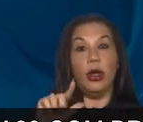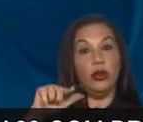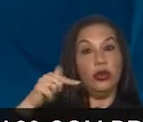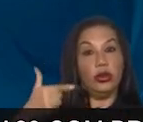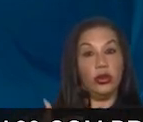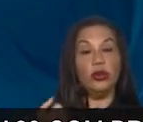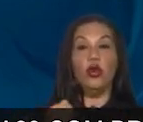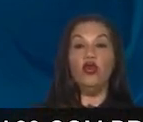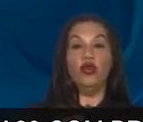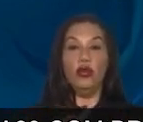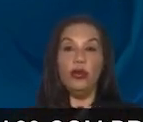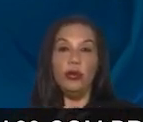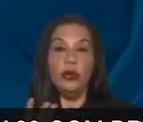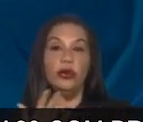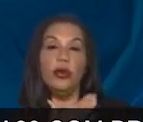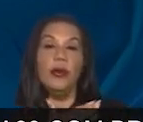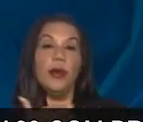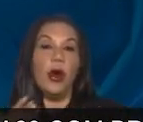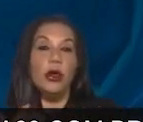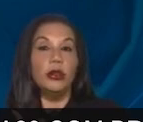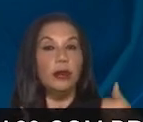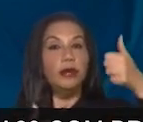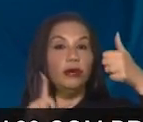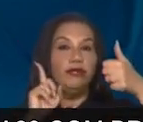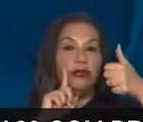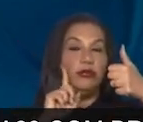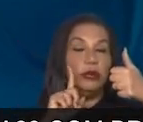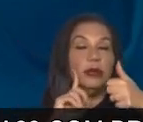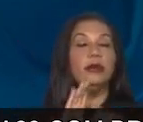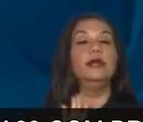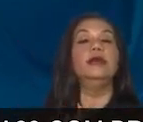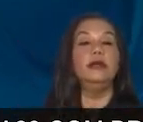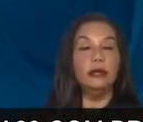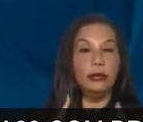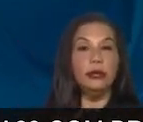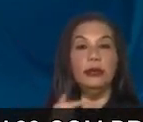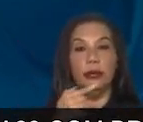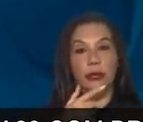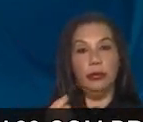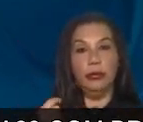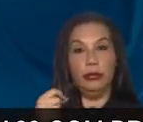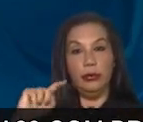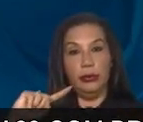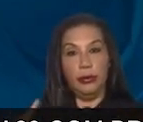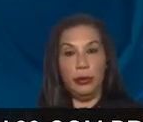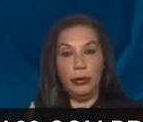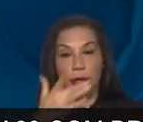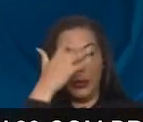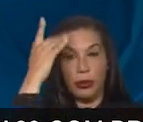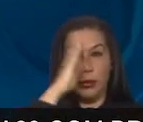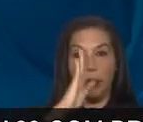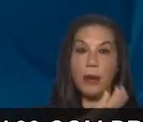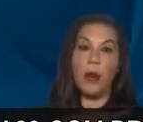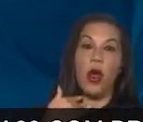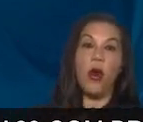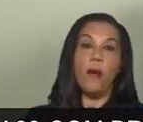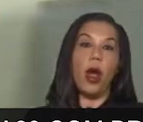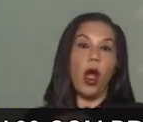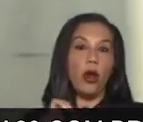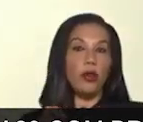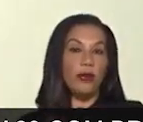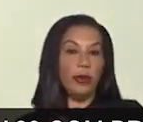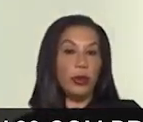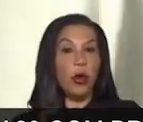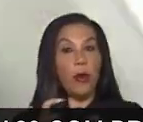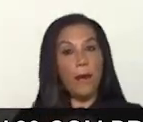em número de mortes, perdendo apenas para os Estados Unidos. Cerca de 700 mil brasileiros morreram por causa do vírus. O